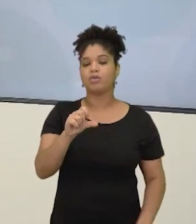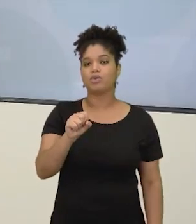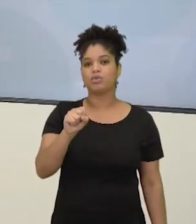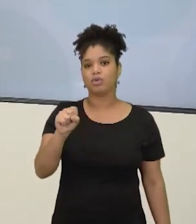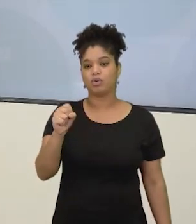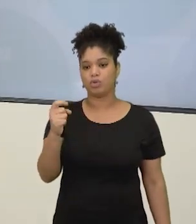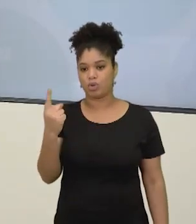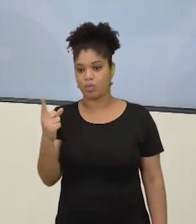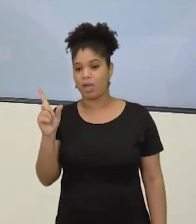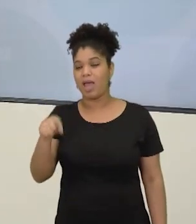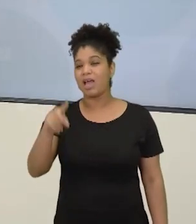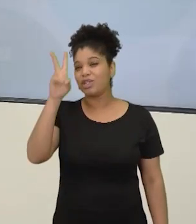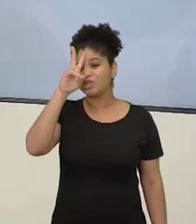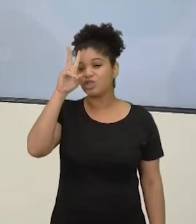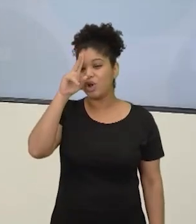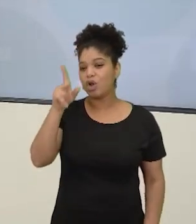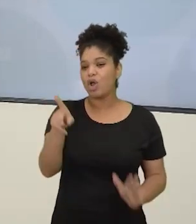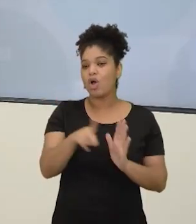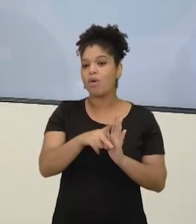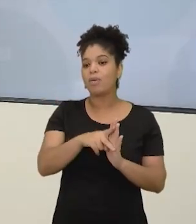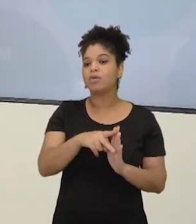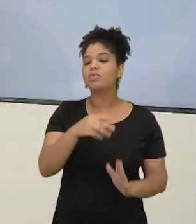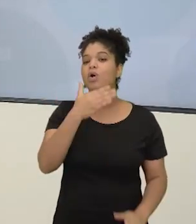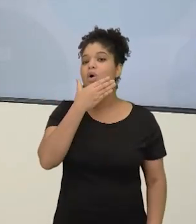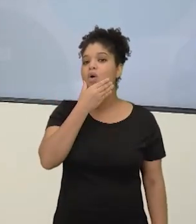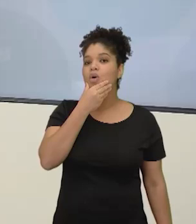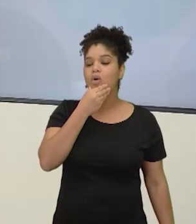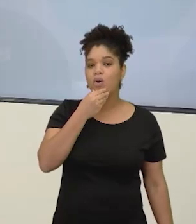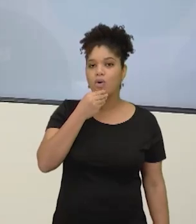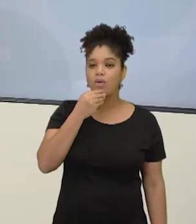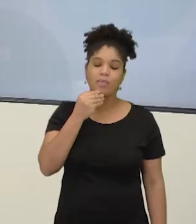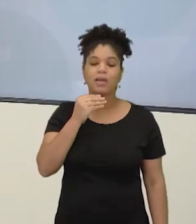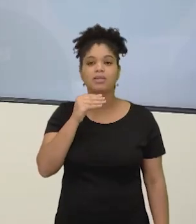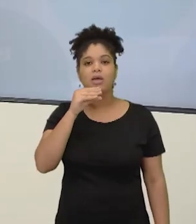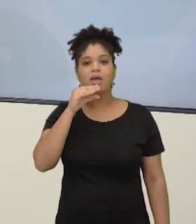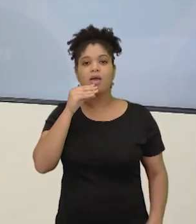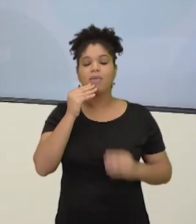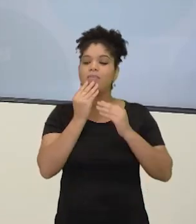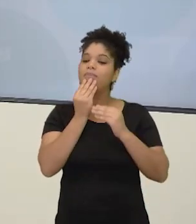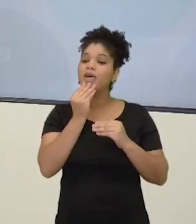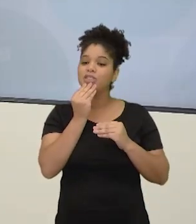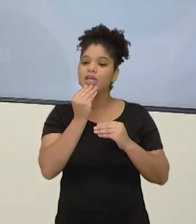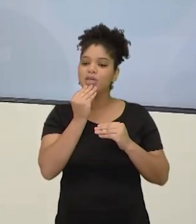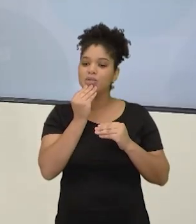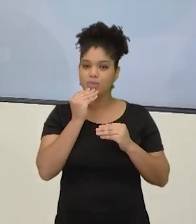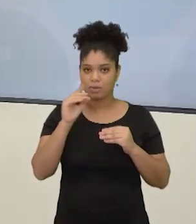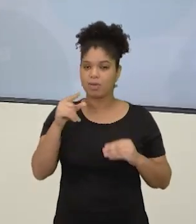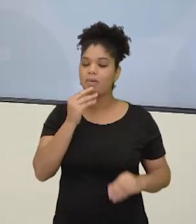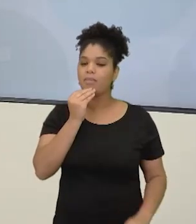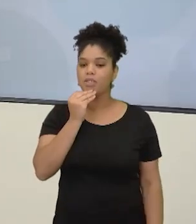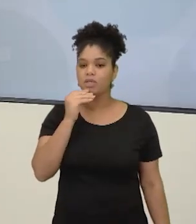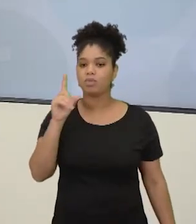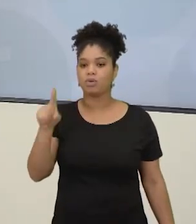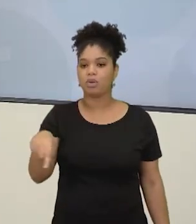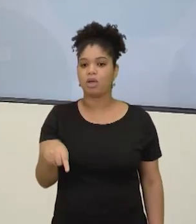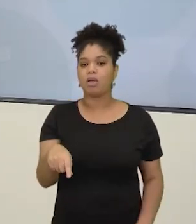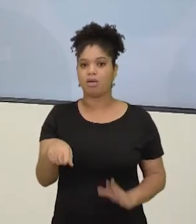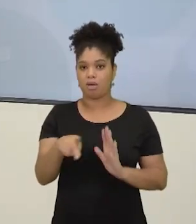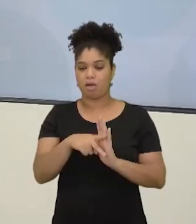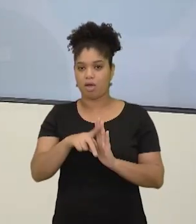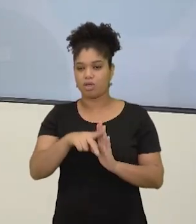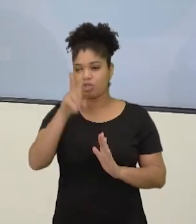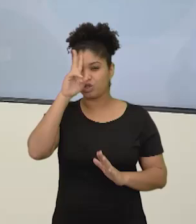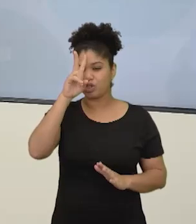Memórias Póstumas de Brás Cubas, de Machado de Assis, e outro naturalista, que é O Mulato, de Aloysio Azevedo, um livro maravilhoso que as pessoas leem